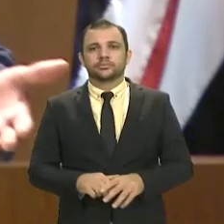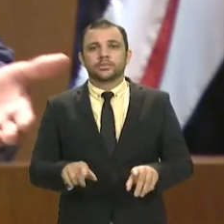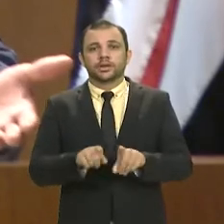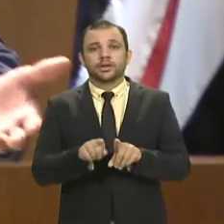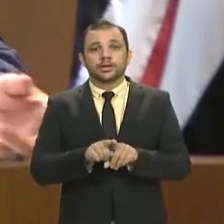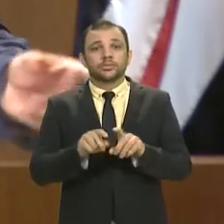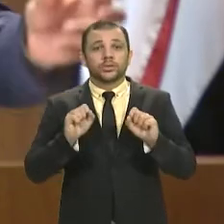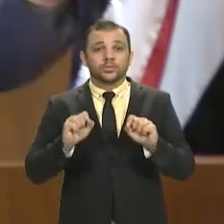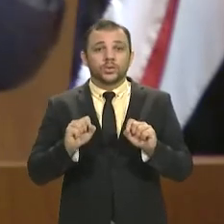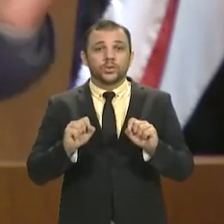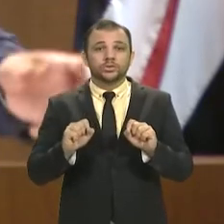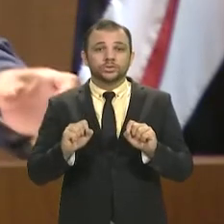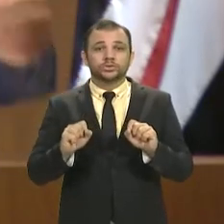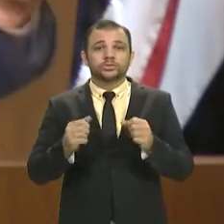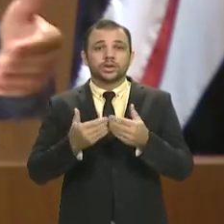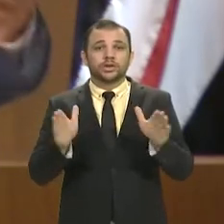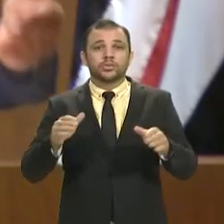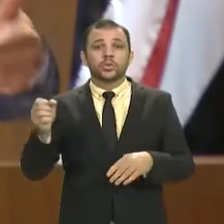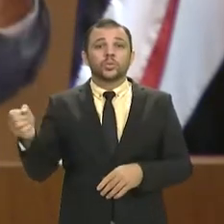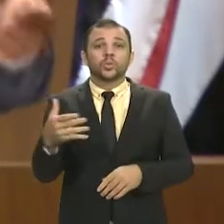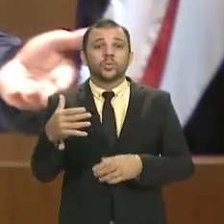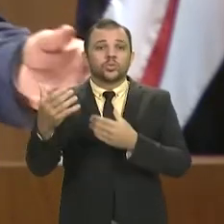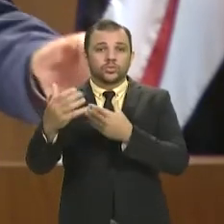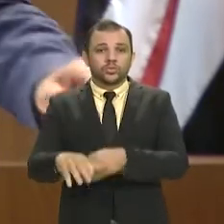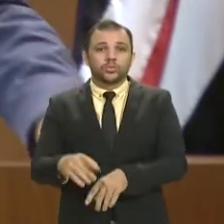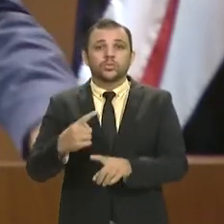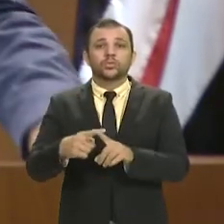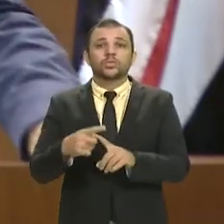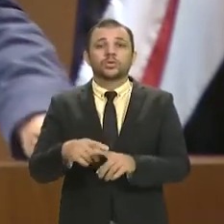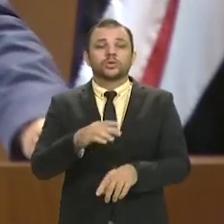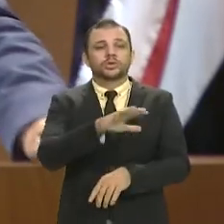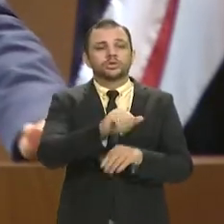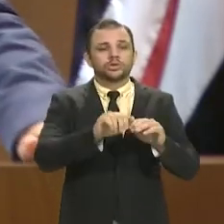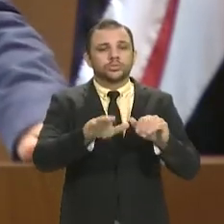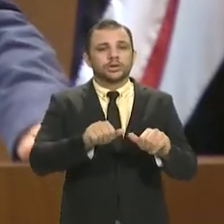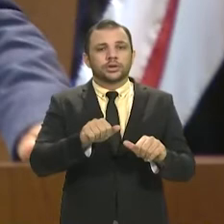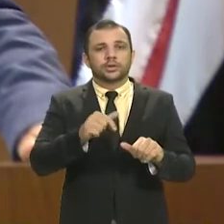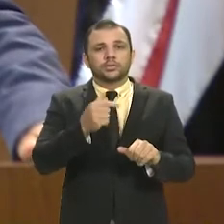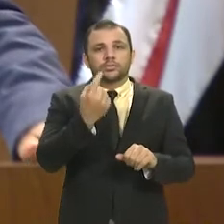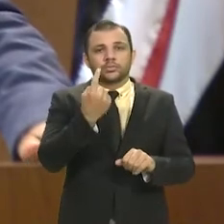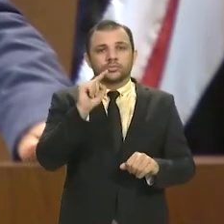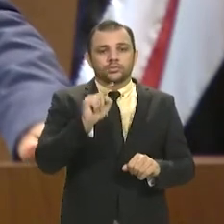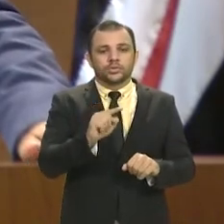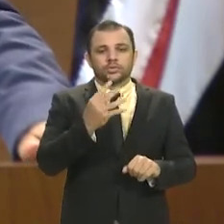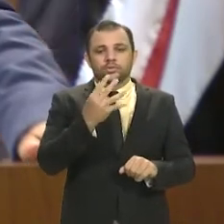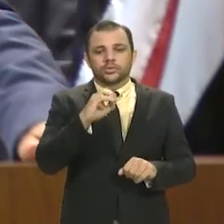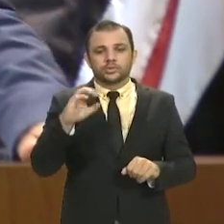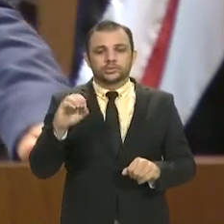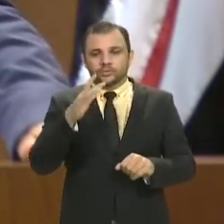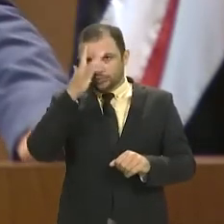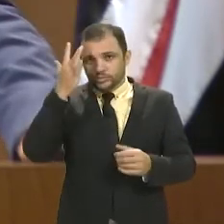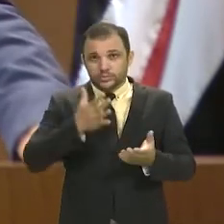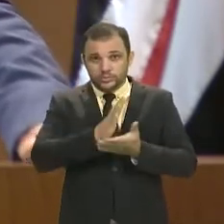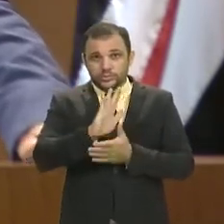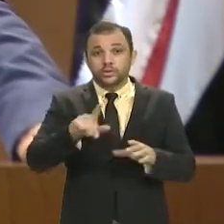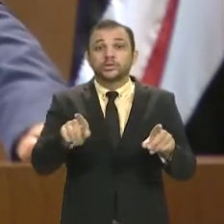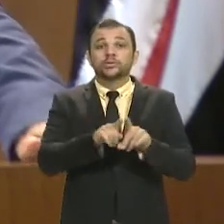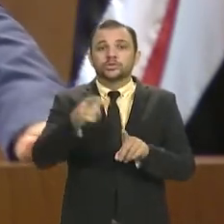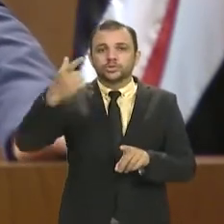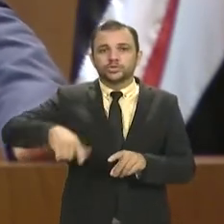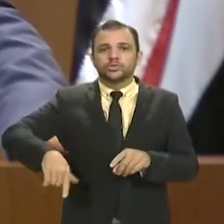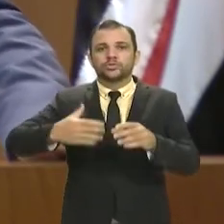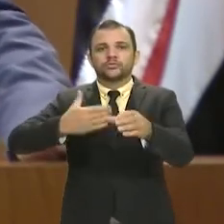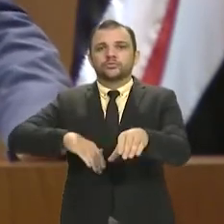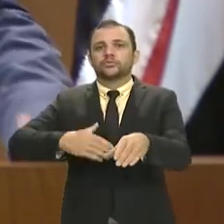de um novo concurso. Então, a nomeação de todos os 1.400 aprovados e também a nomeação e a realização de um